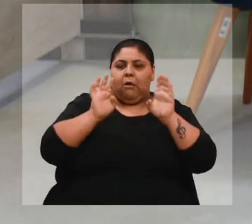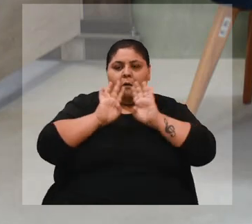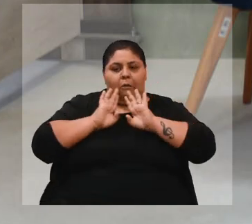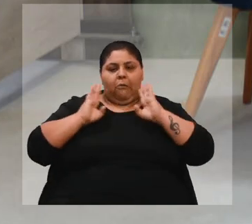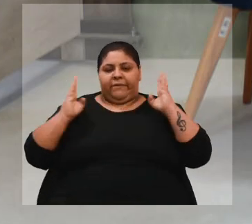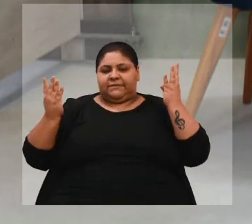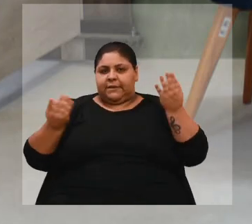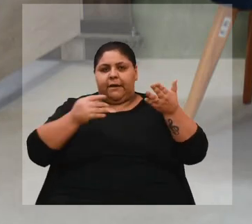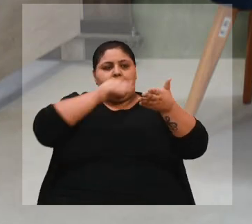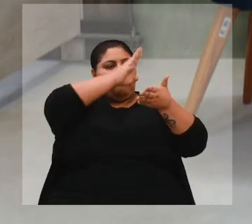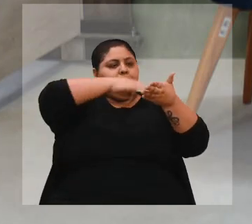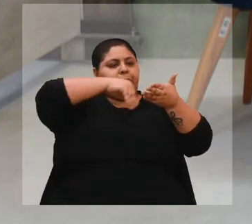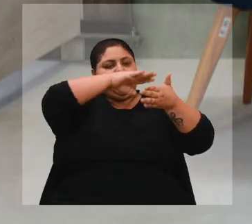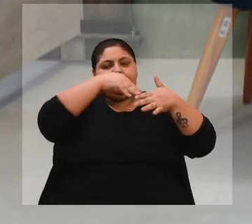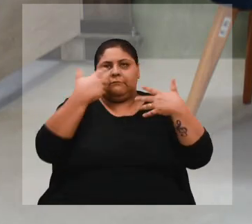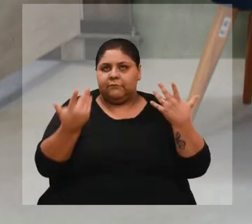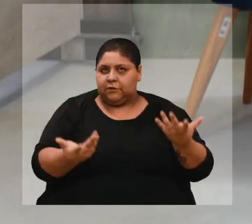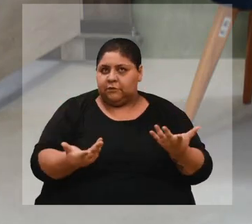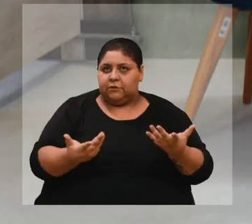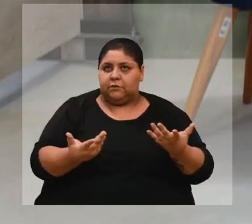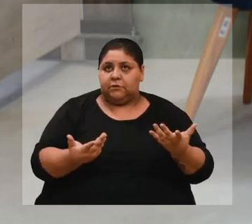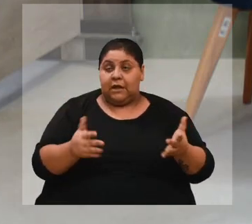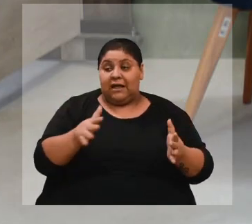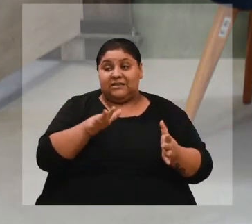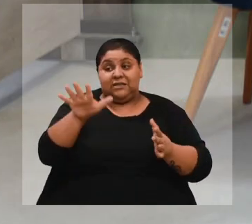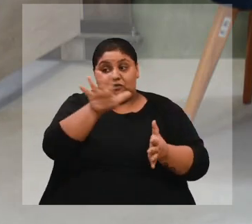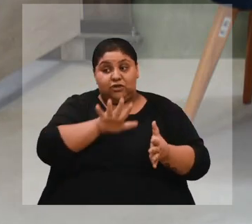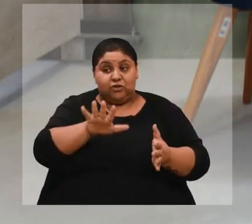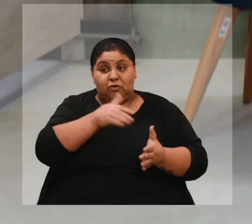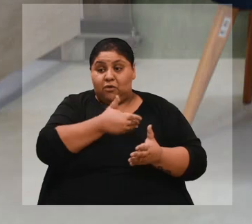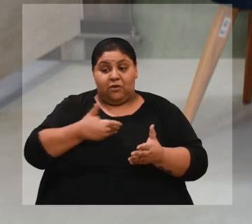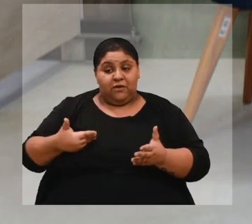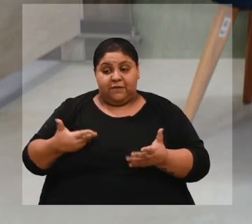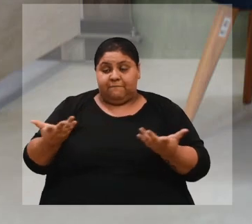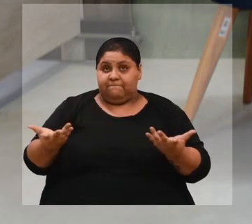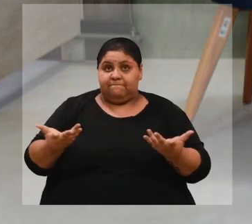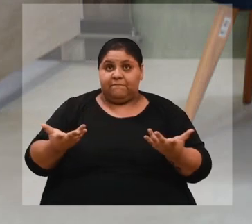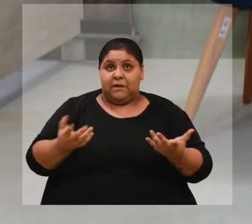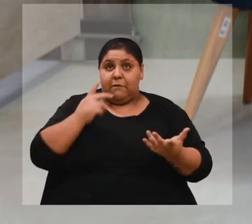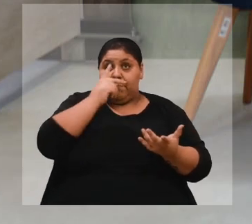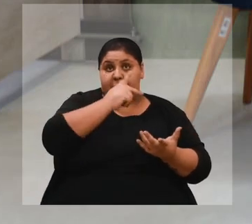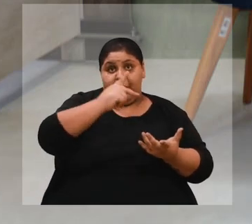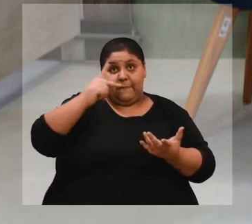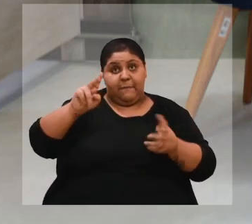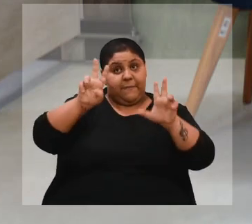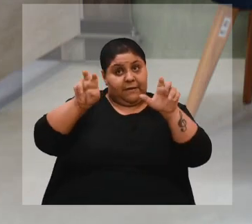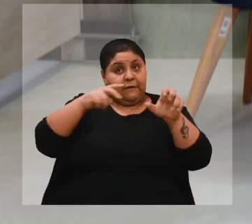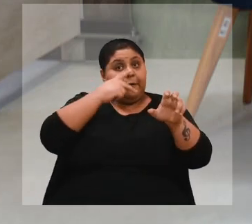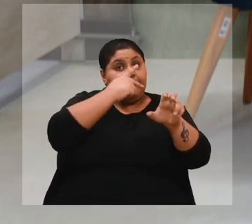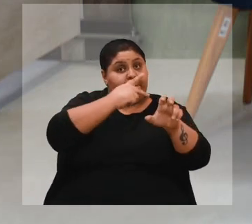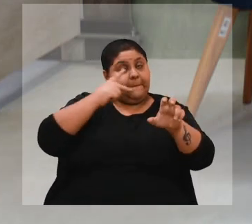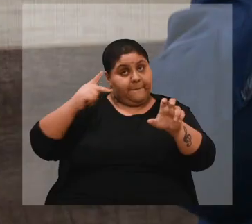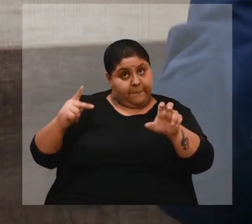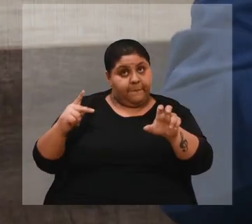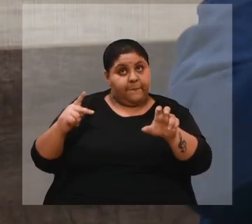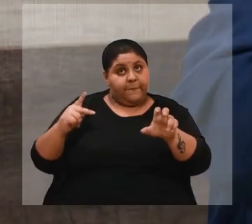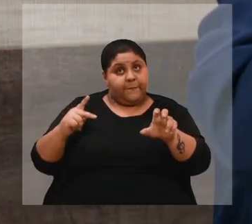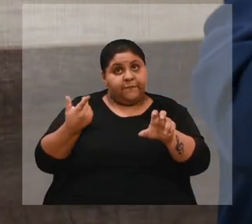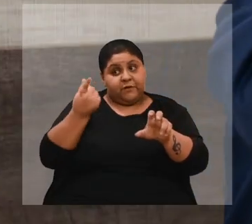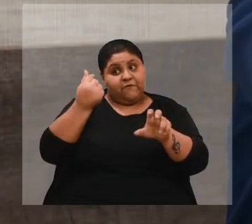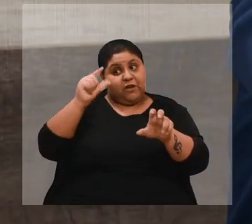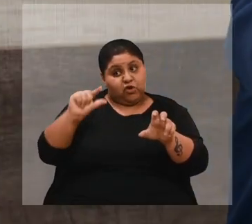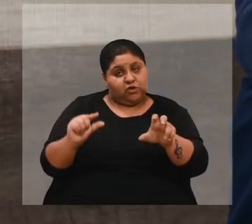fazer ali uma cerca, precisa pintar, que às vezes no setor público demora, num sentido de PPP, eu faço assim